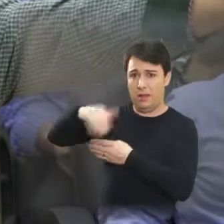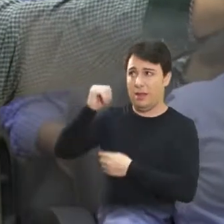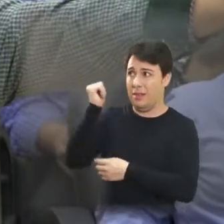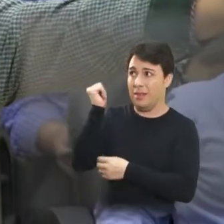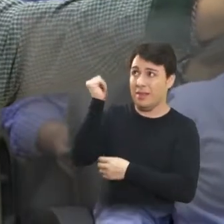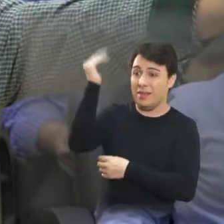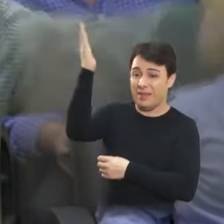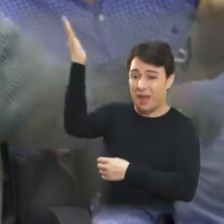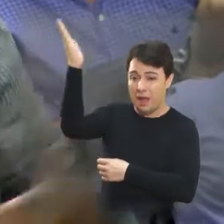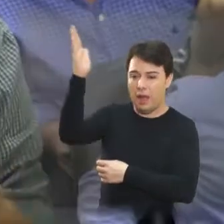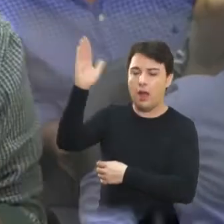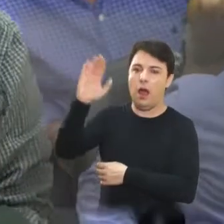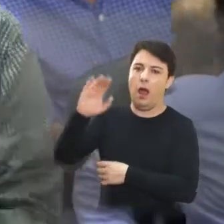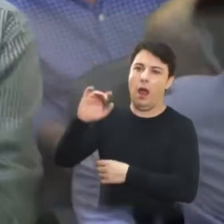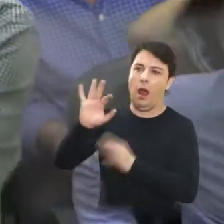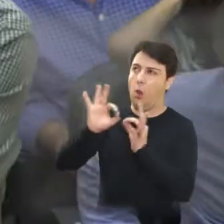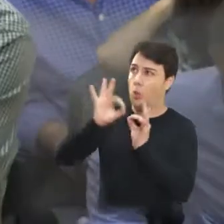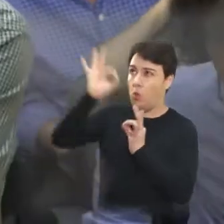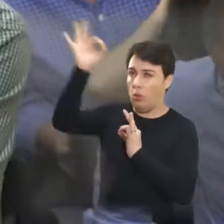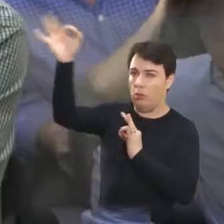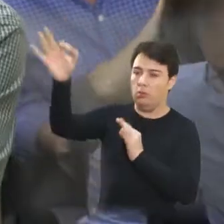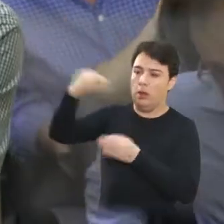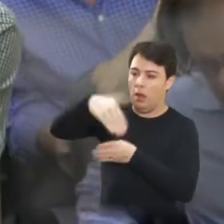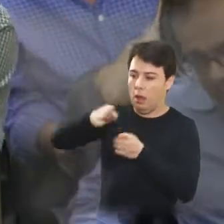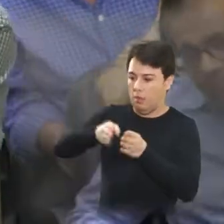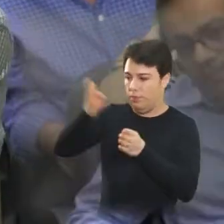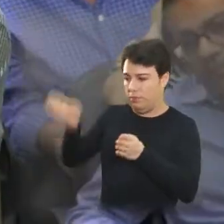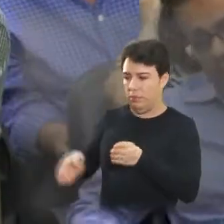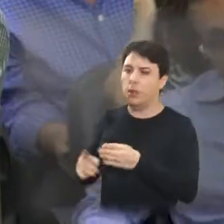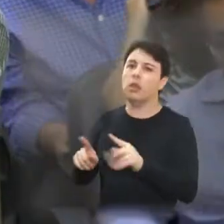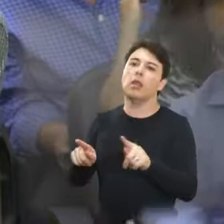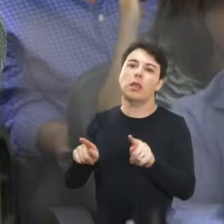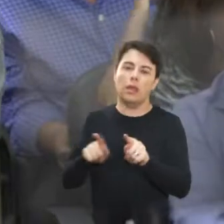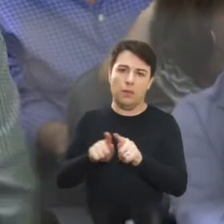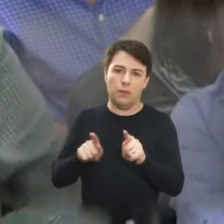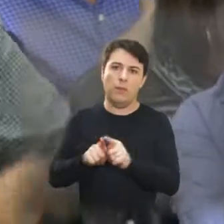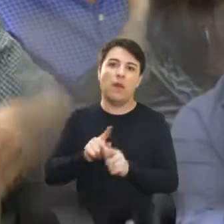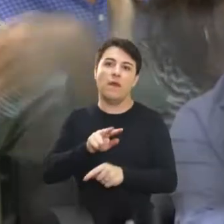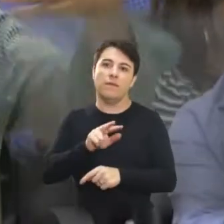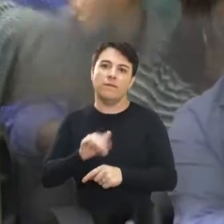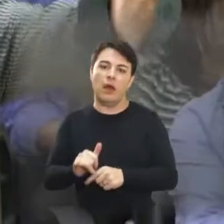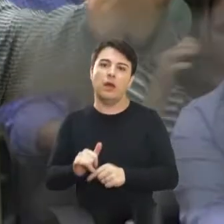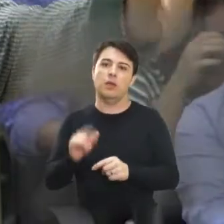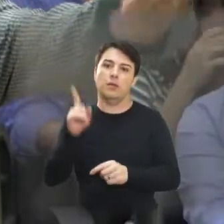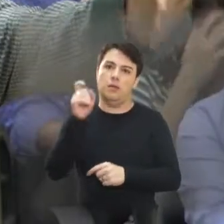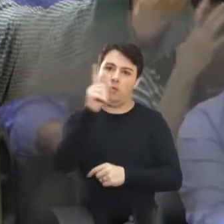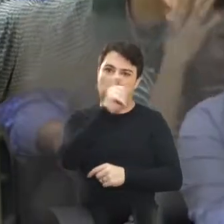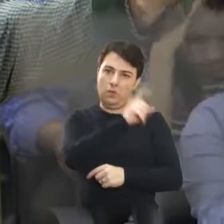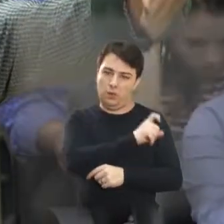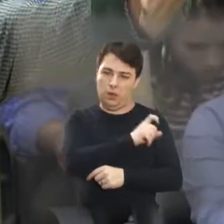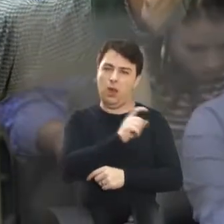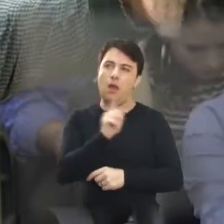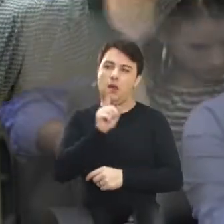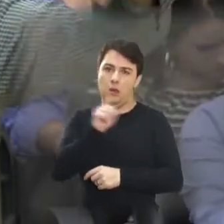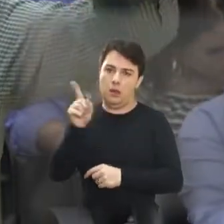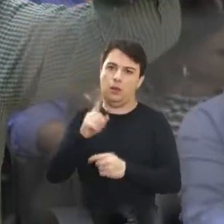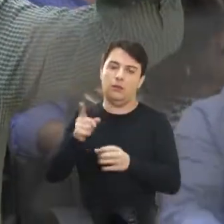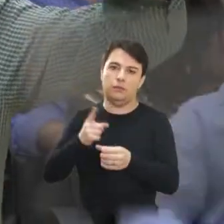a ser duplicada, vai gerar impactos nessa região. Os próprios condomínios novos